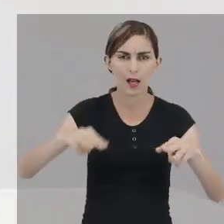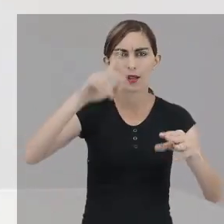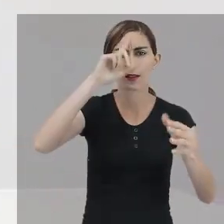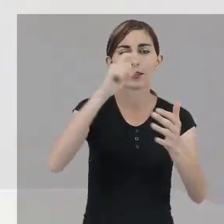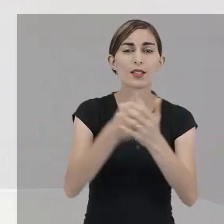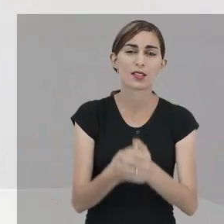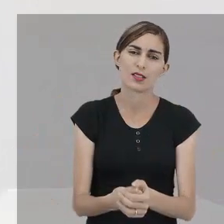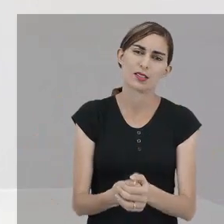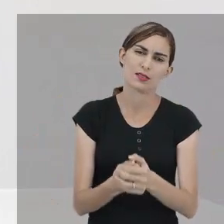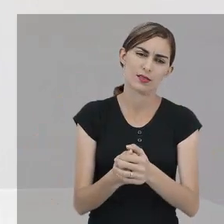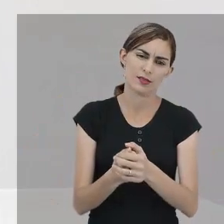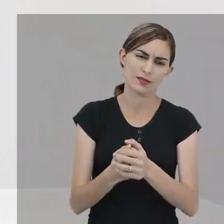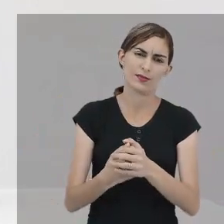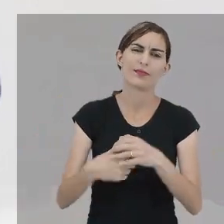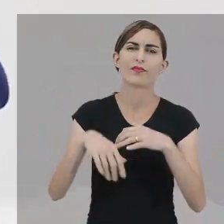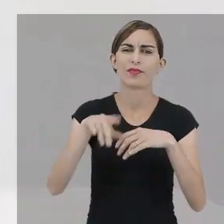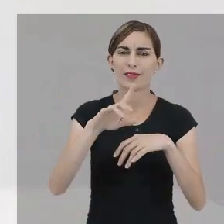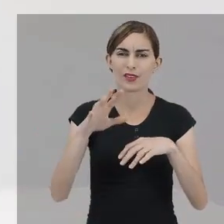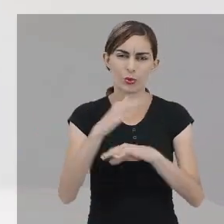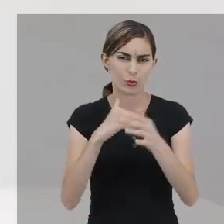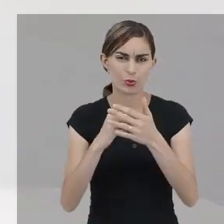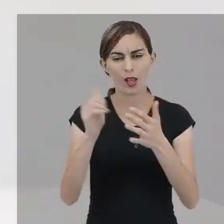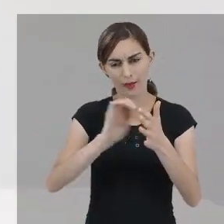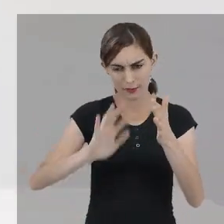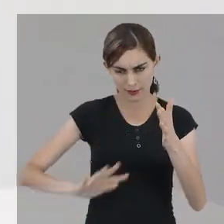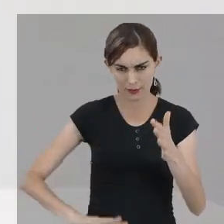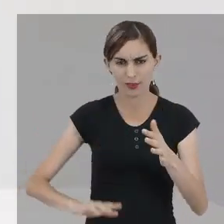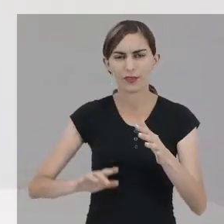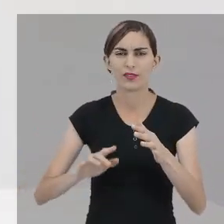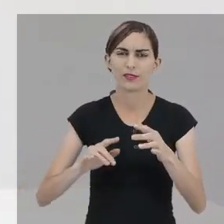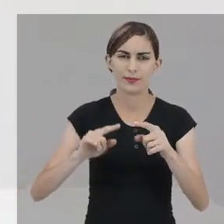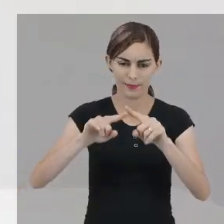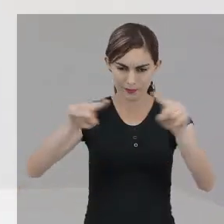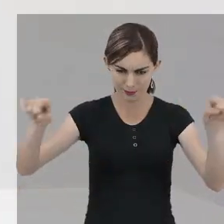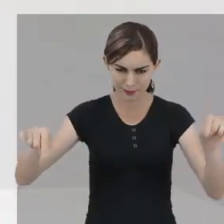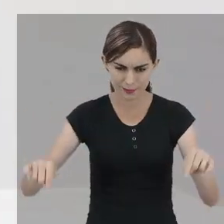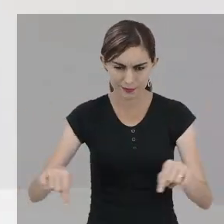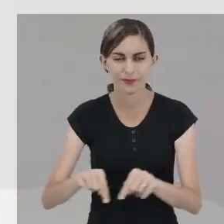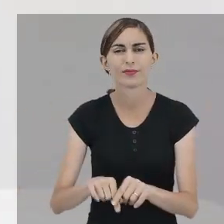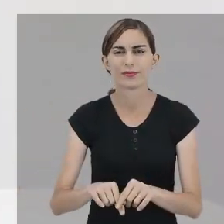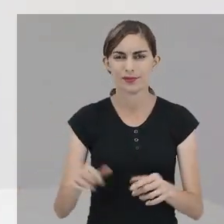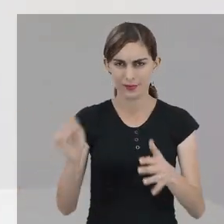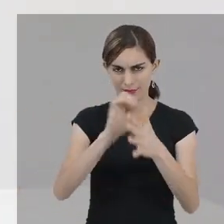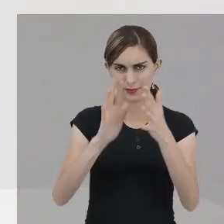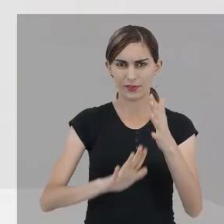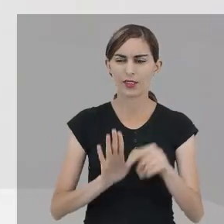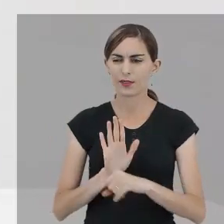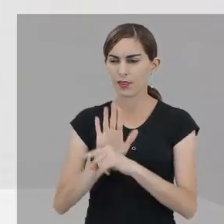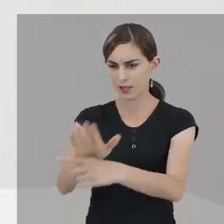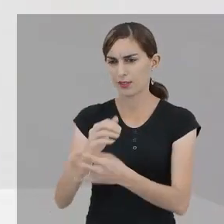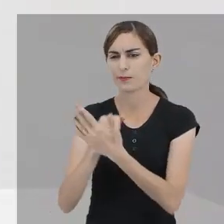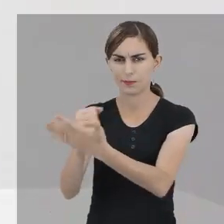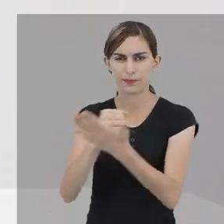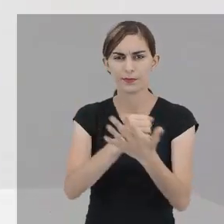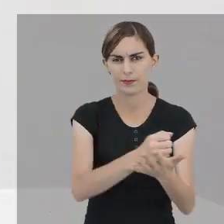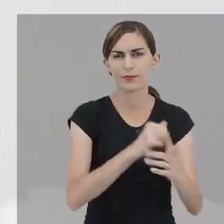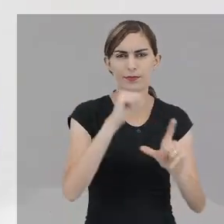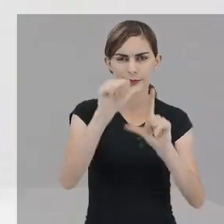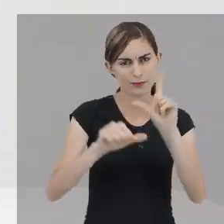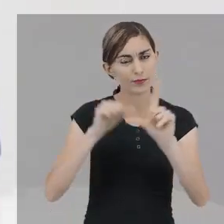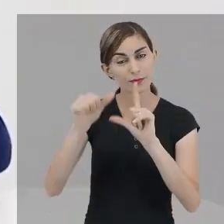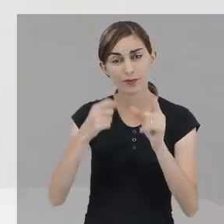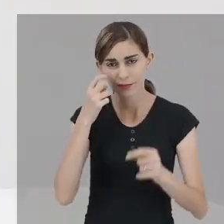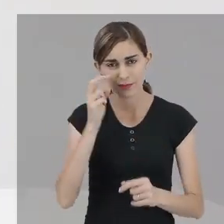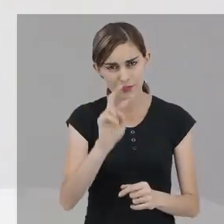lá nos 4Ps. E a embalagem é uma das atividades secundárias, uma das atividades de apoio de logística.